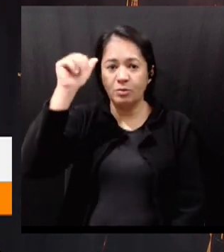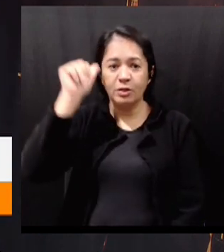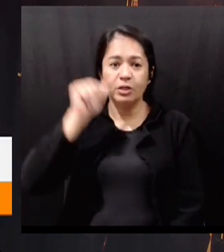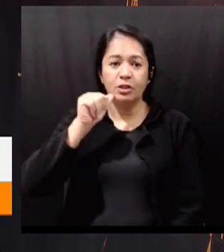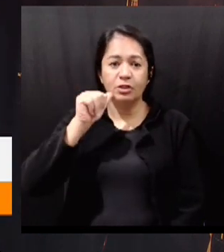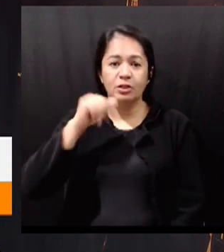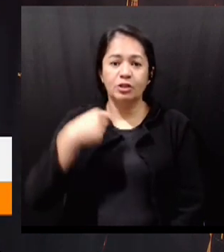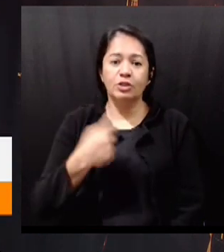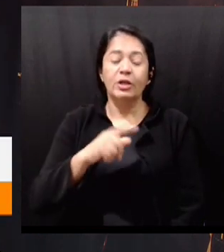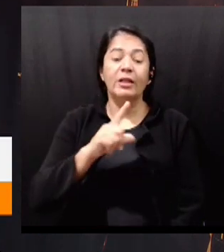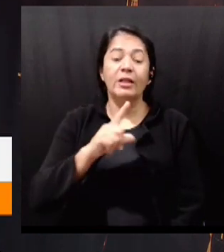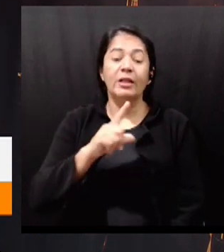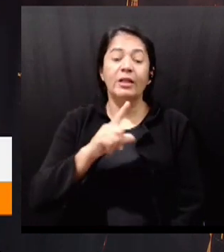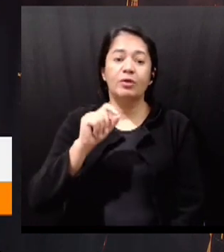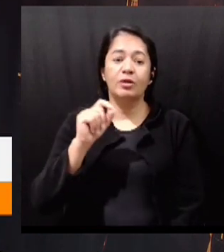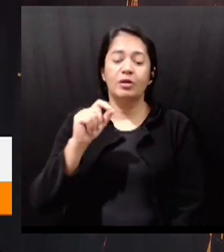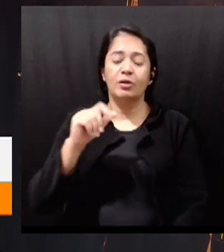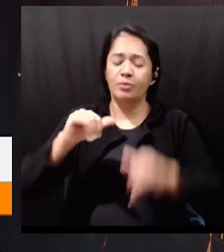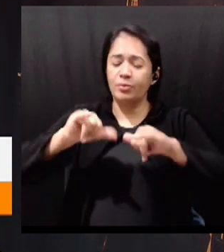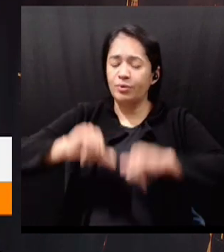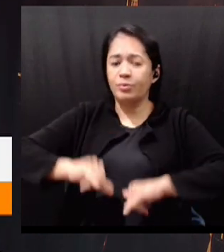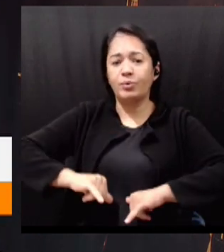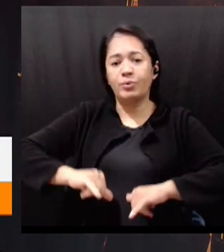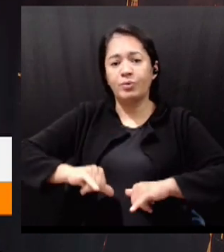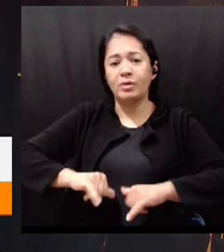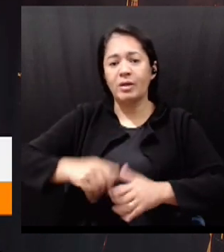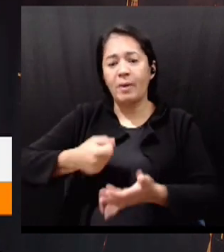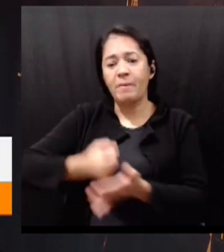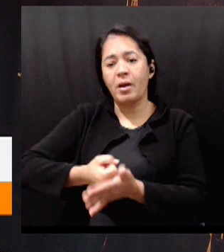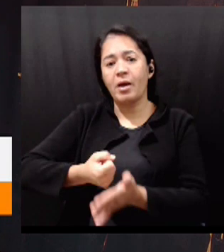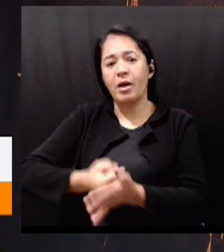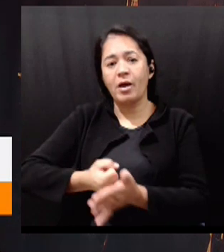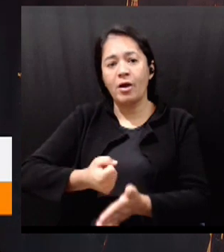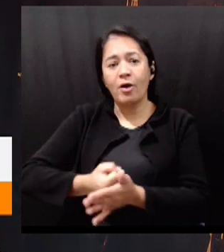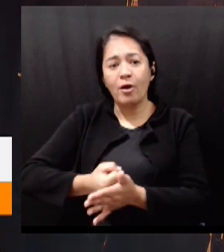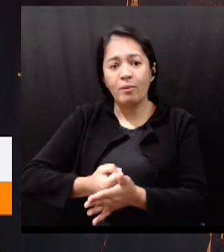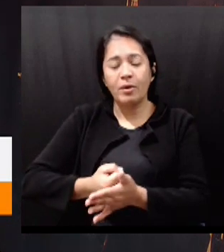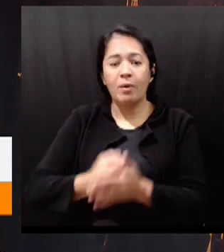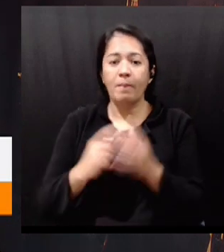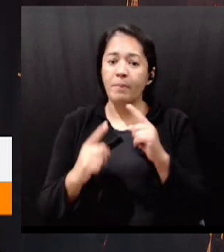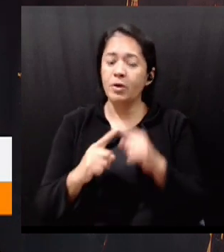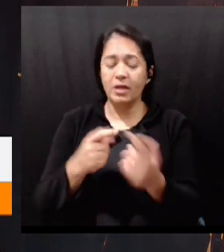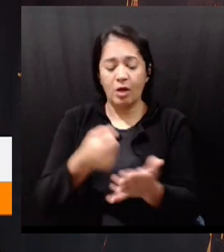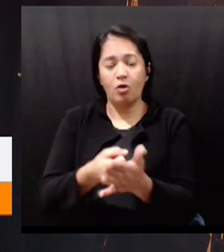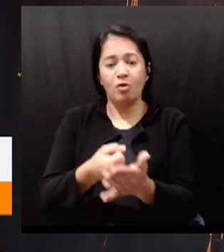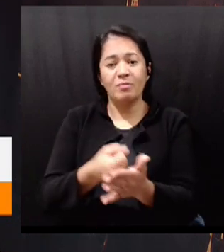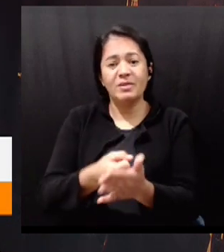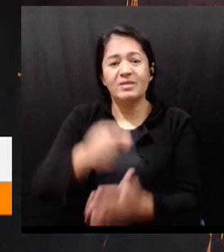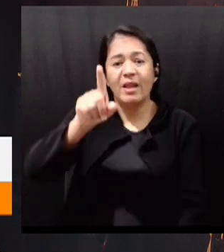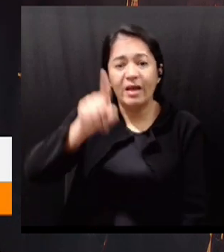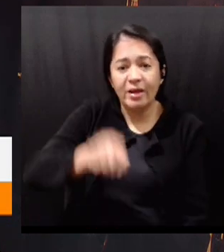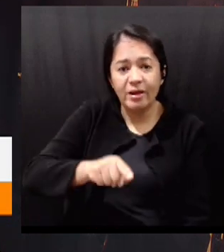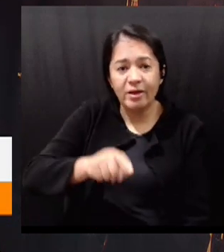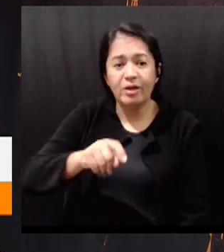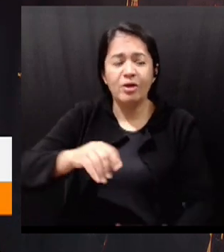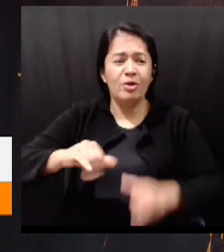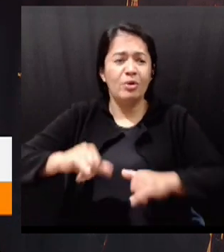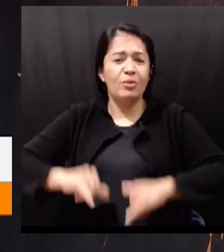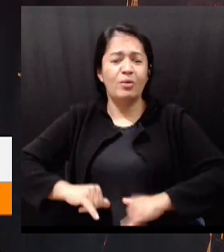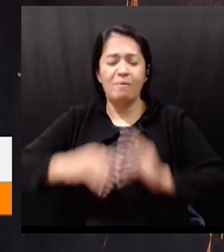do sofrimento, né, da cobrança. Eu digo sofrimento porque essa cobrança é um sofrimento estético, né,